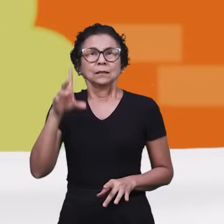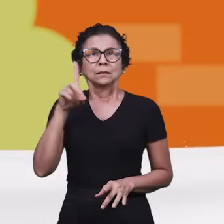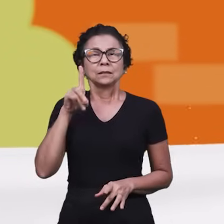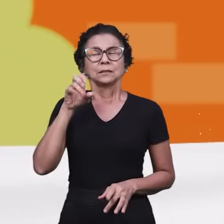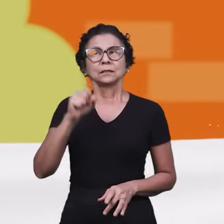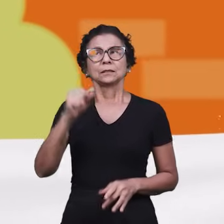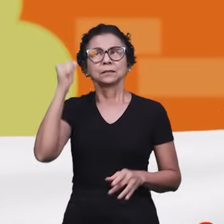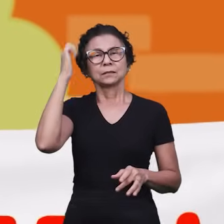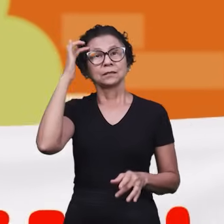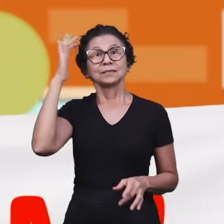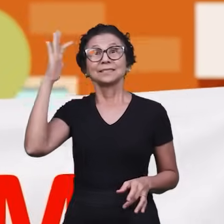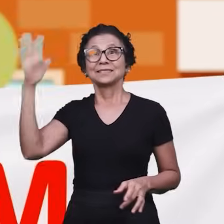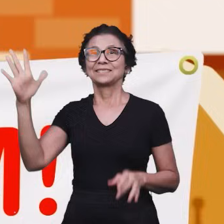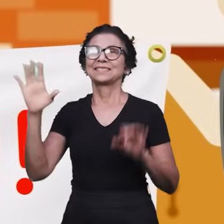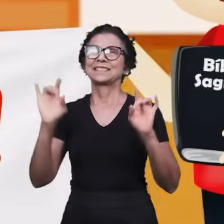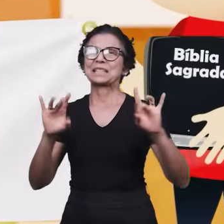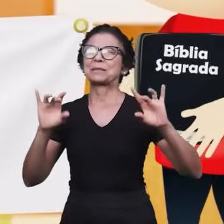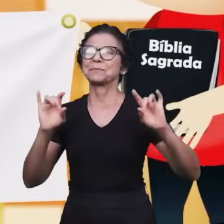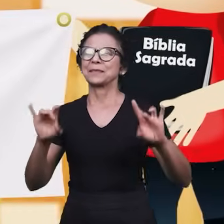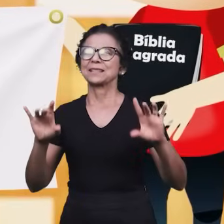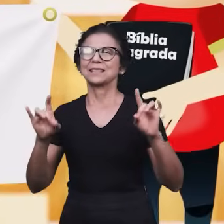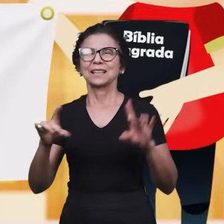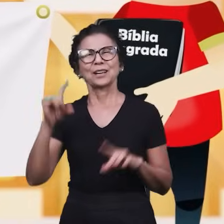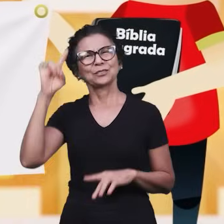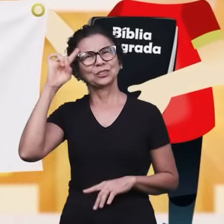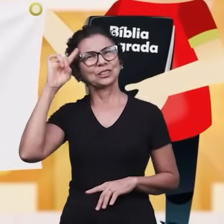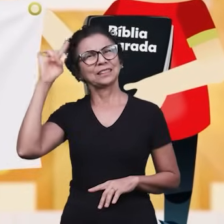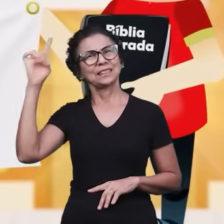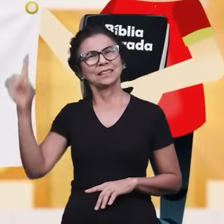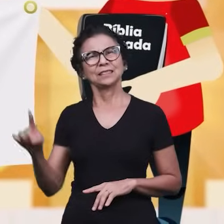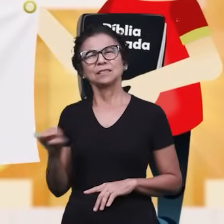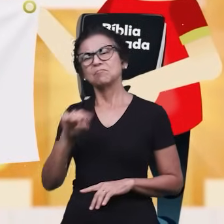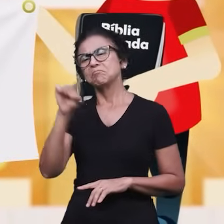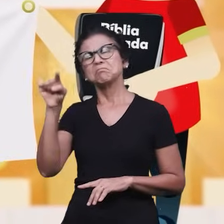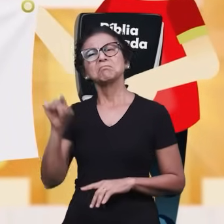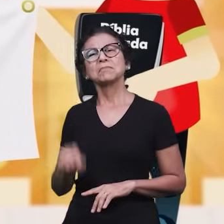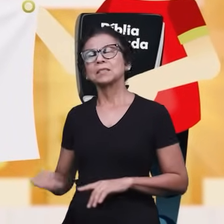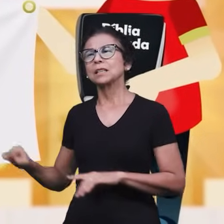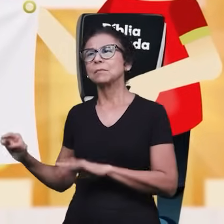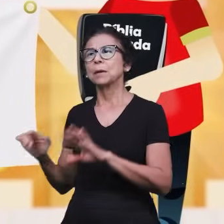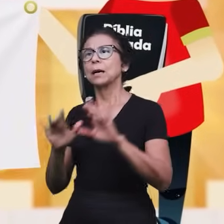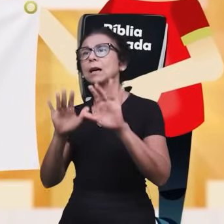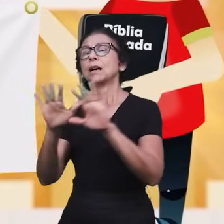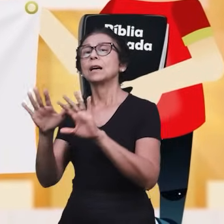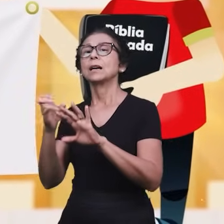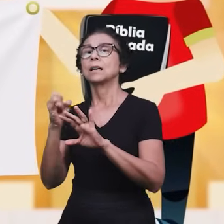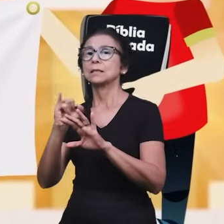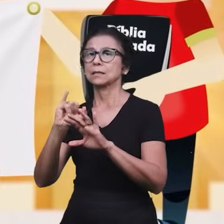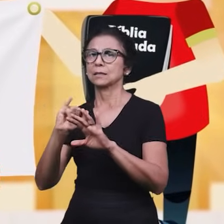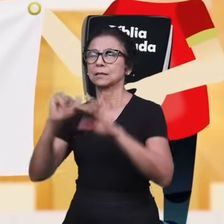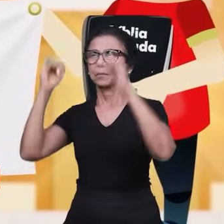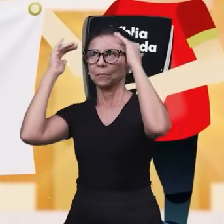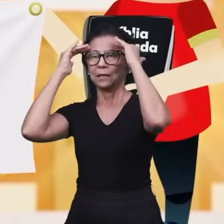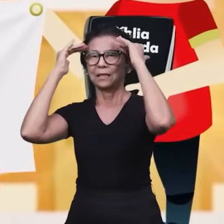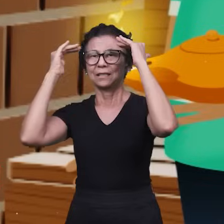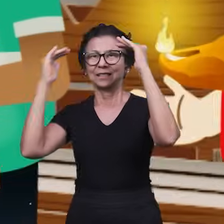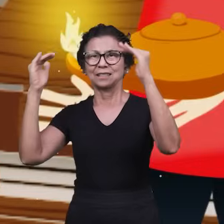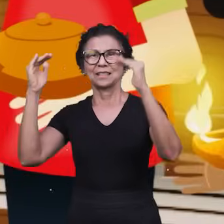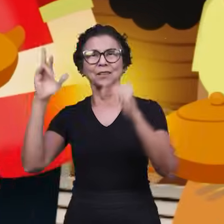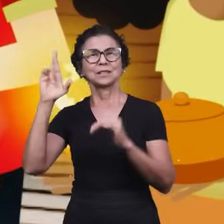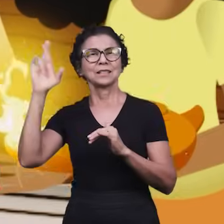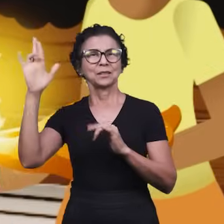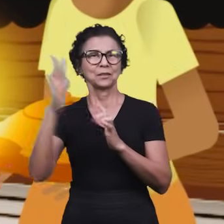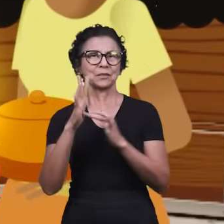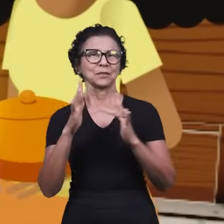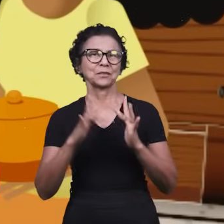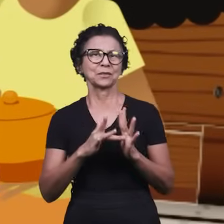Jesus. Naquele grande dia subirá quem estiver na luz. Enche a